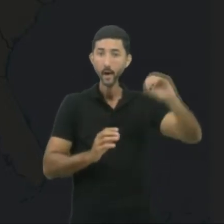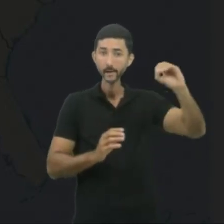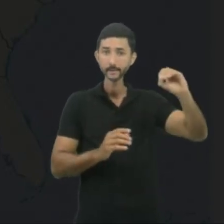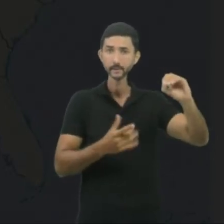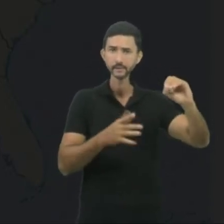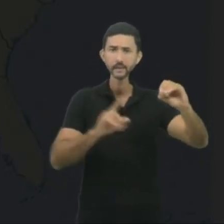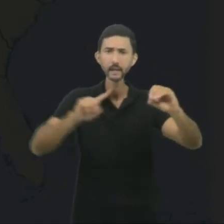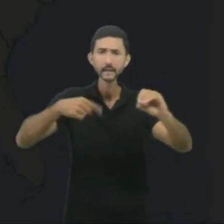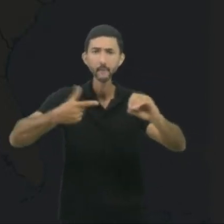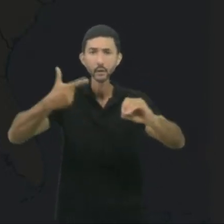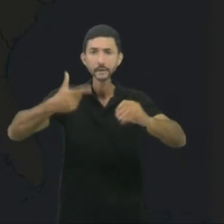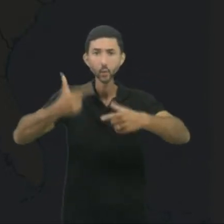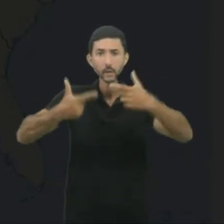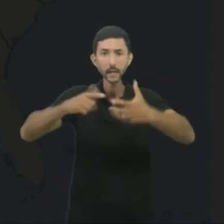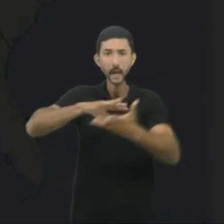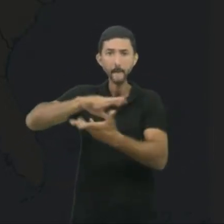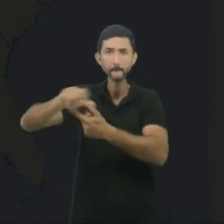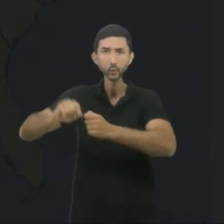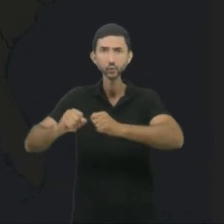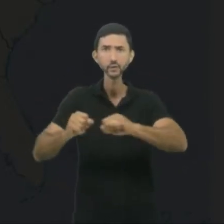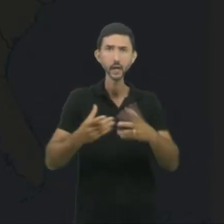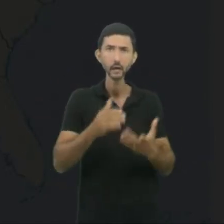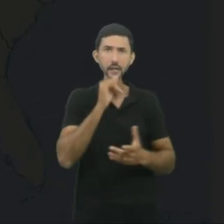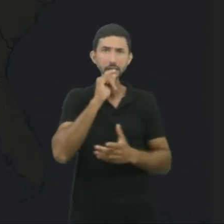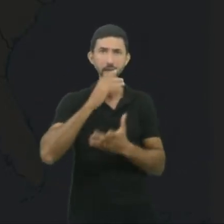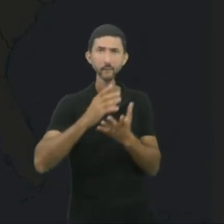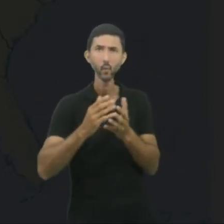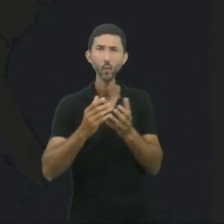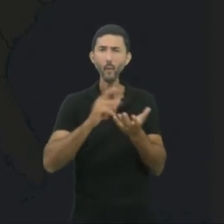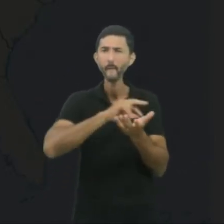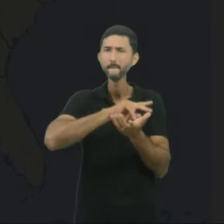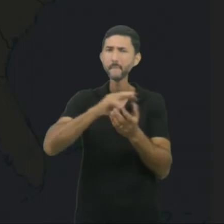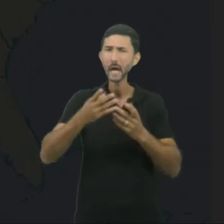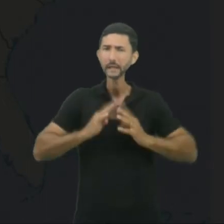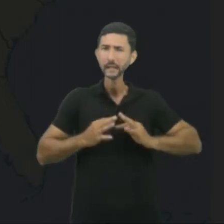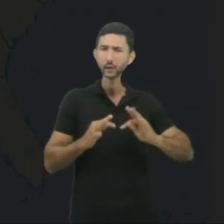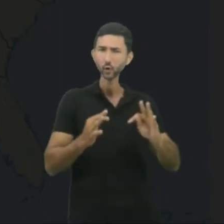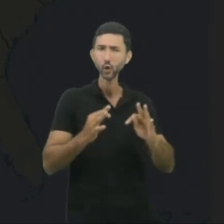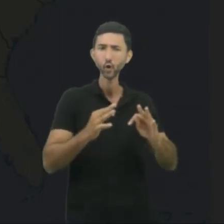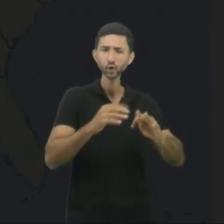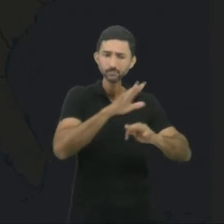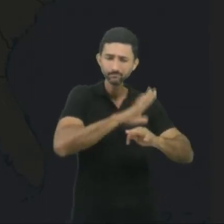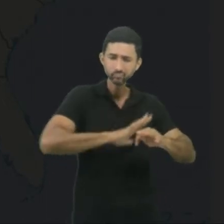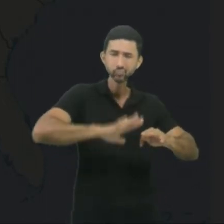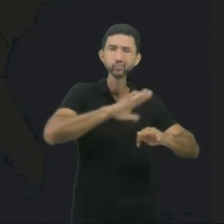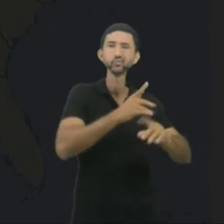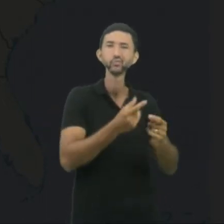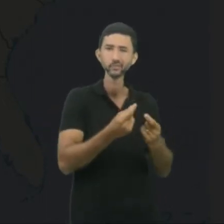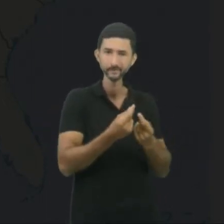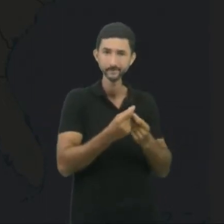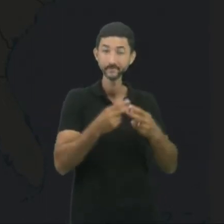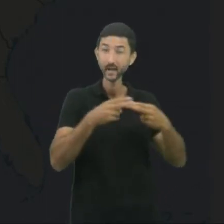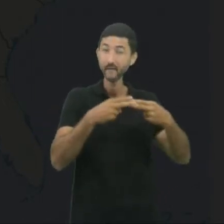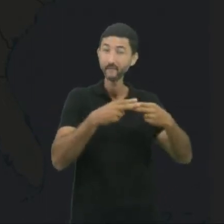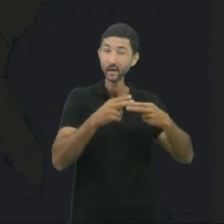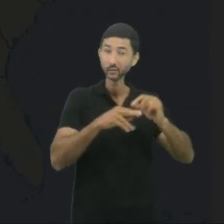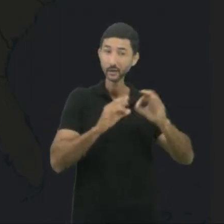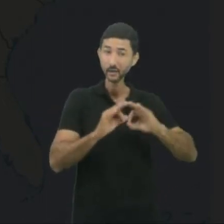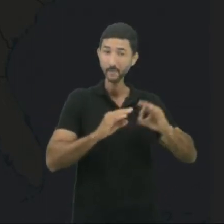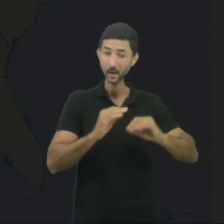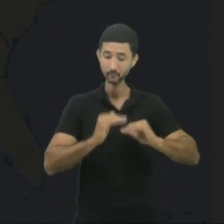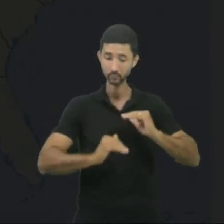da Segunda Guerra Mundial, fica um aparato tecnológico na região que vai ser usada